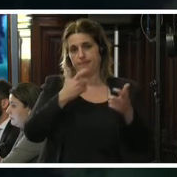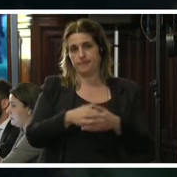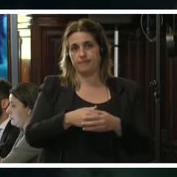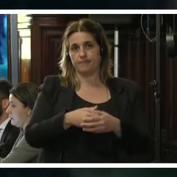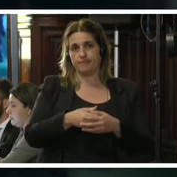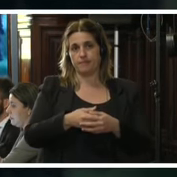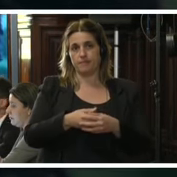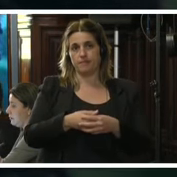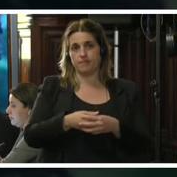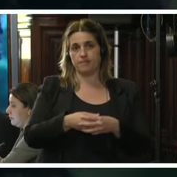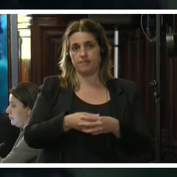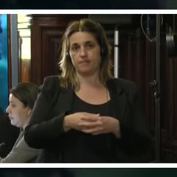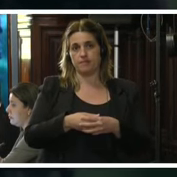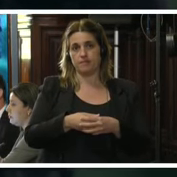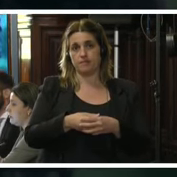Eles entram na comunidade, eles